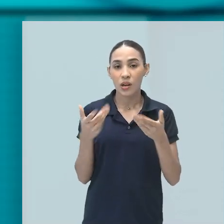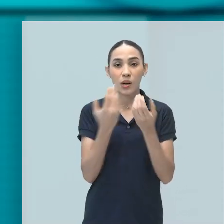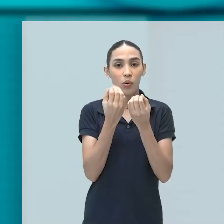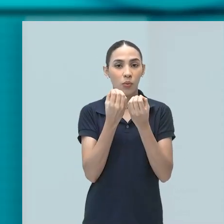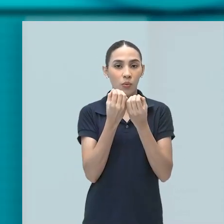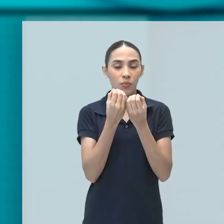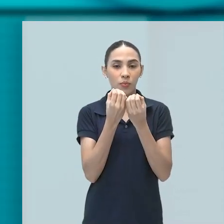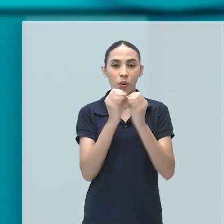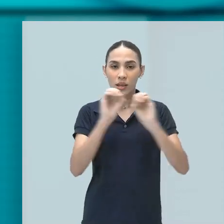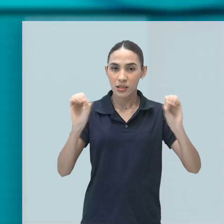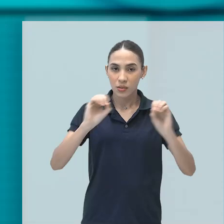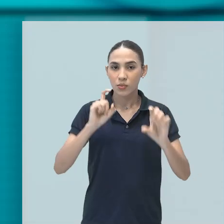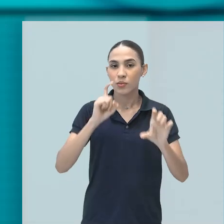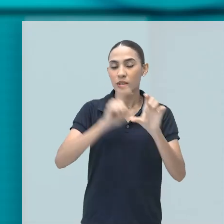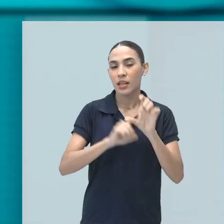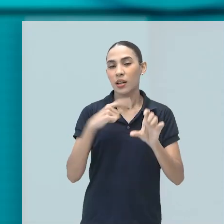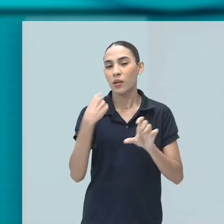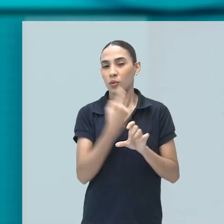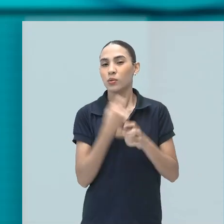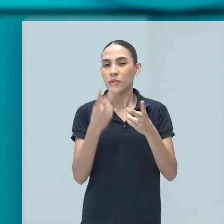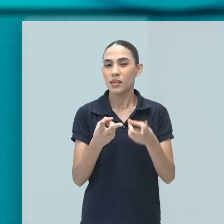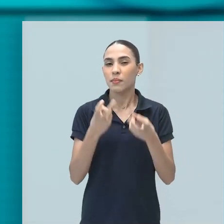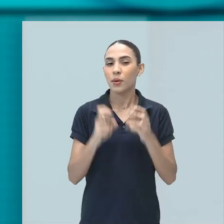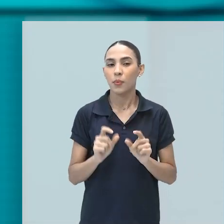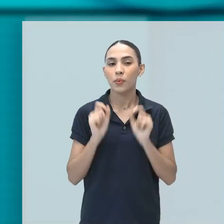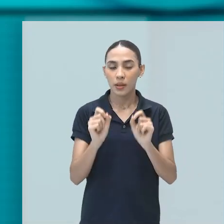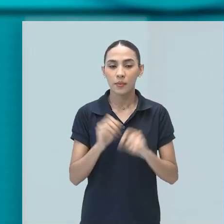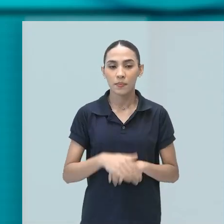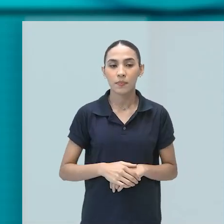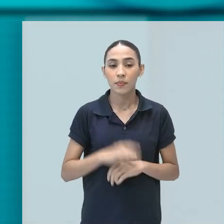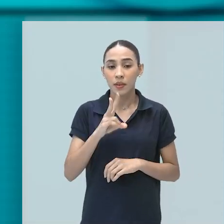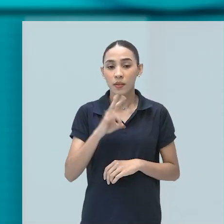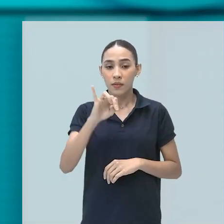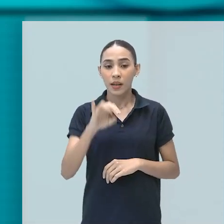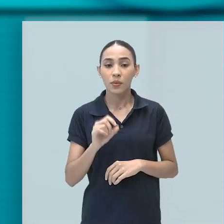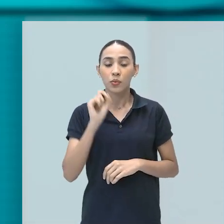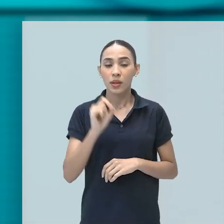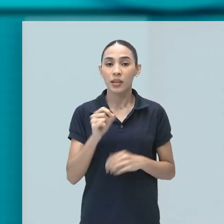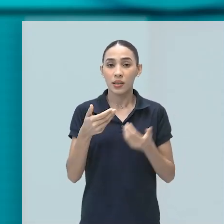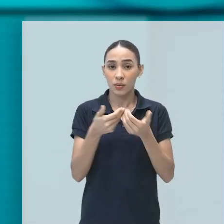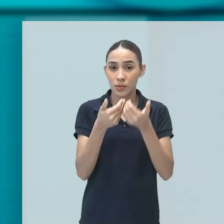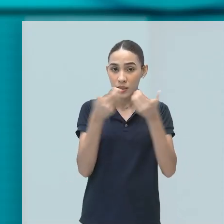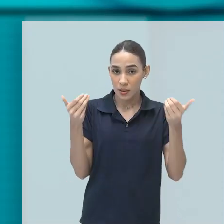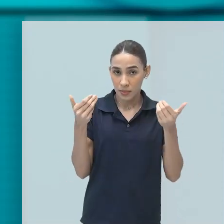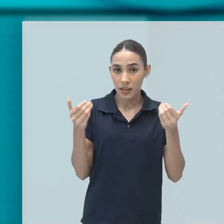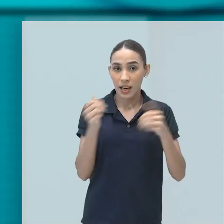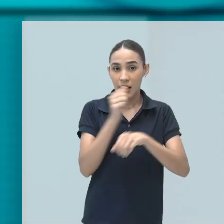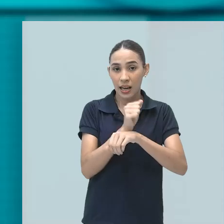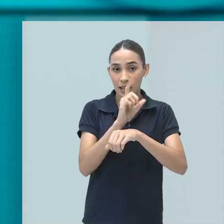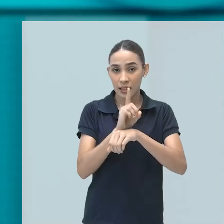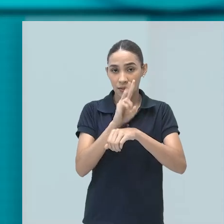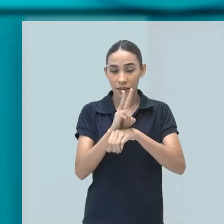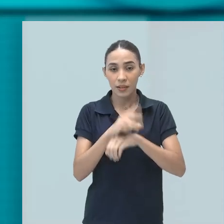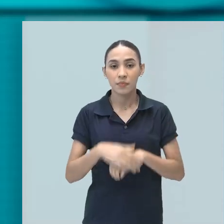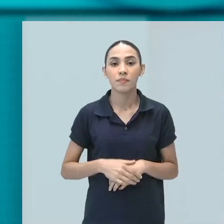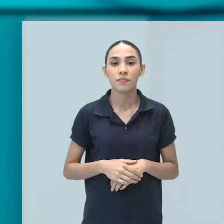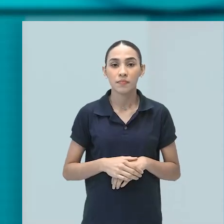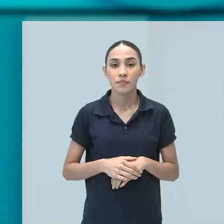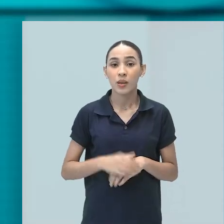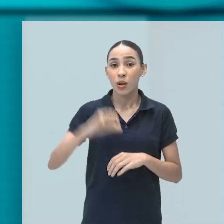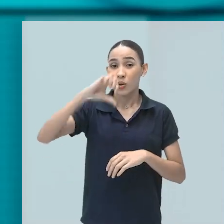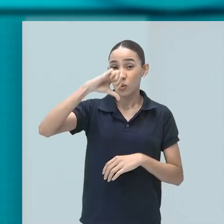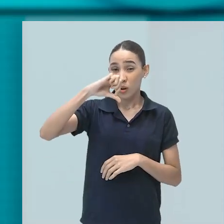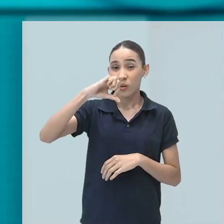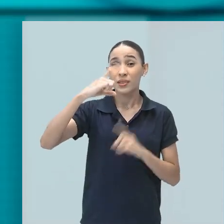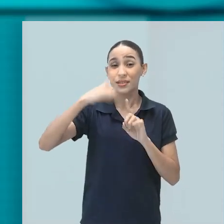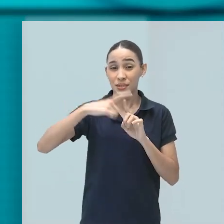oração subordinada, nós vamos observar que elas vão ser divididas, as adverbiais, tá? Divididas em 9